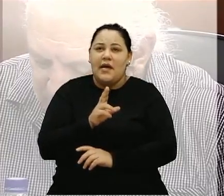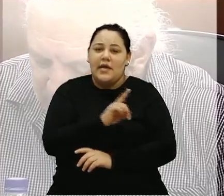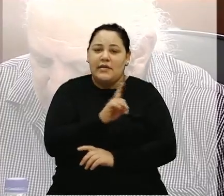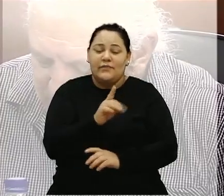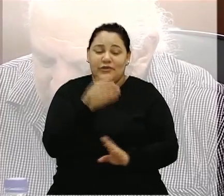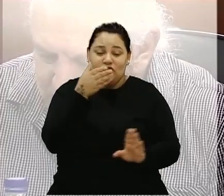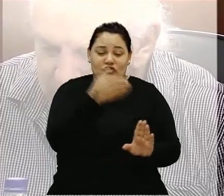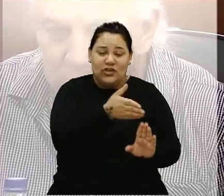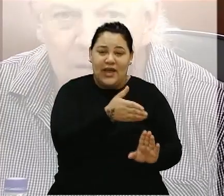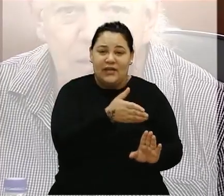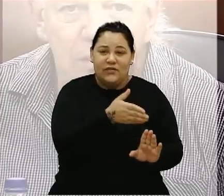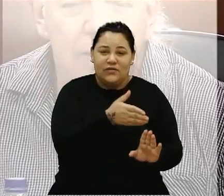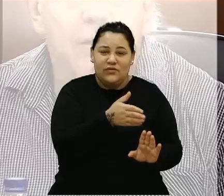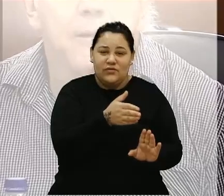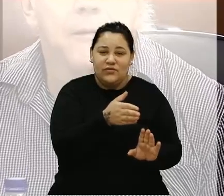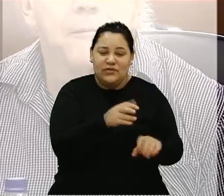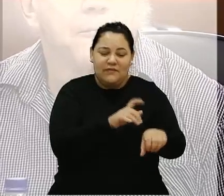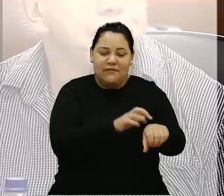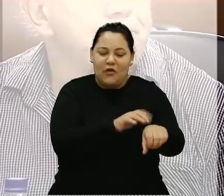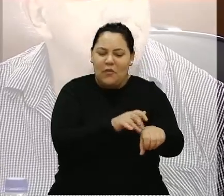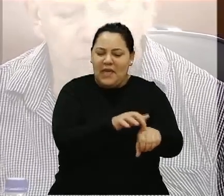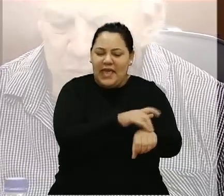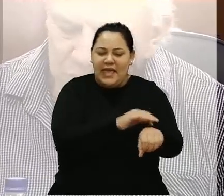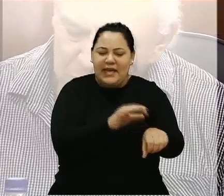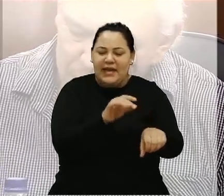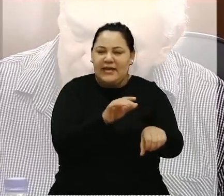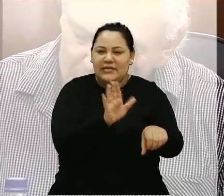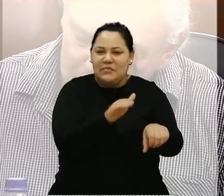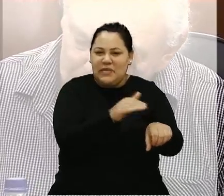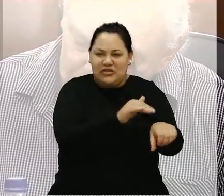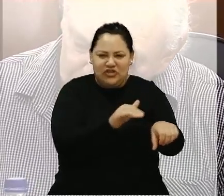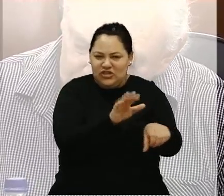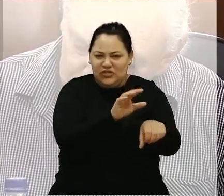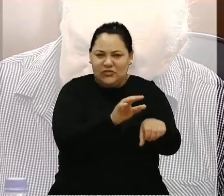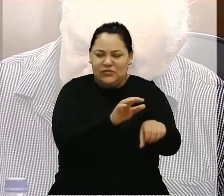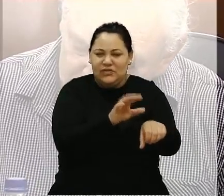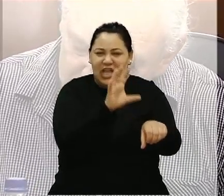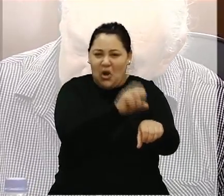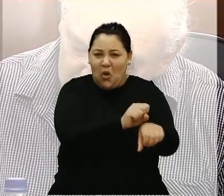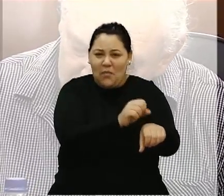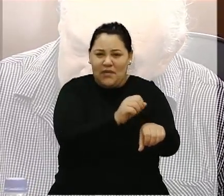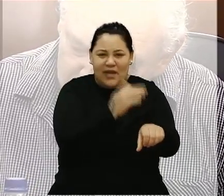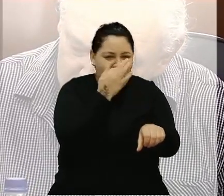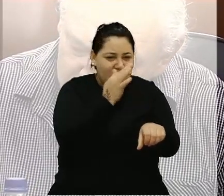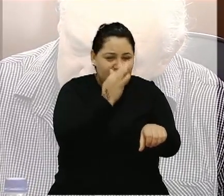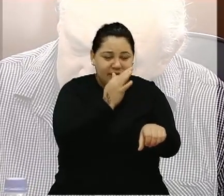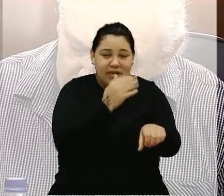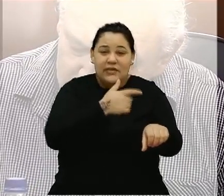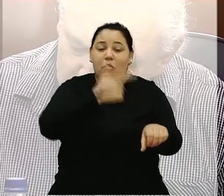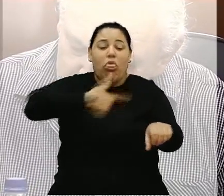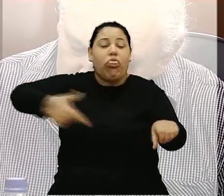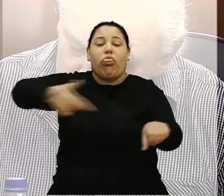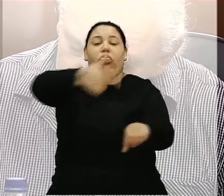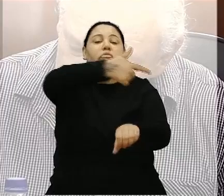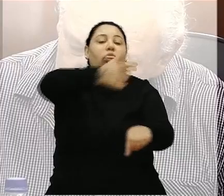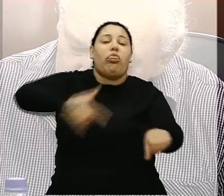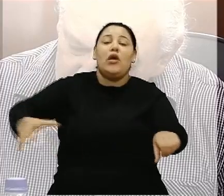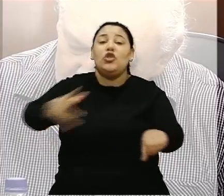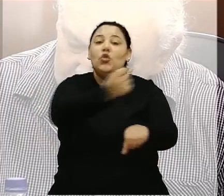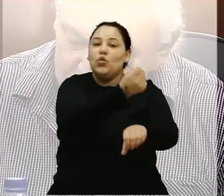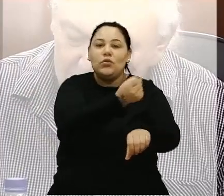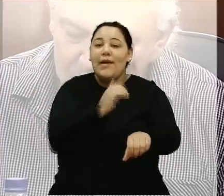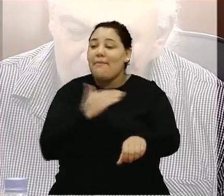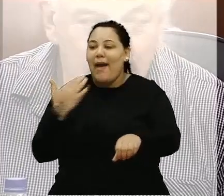direto nas formigas ou nos insetos, eles pulverizam e acabam matando todo o enxame de abelha. Ele perdeu quase